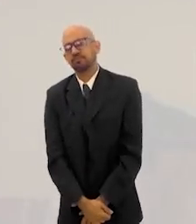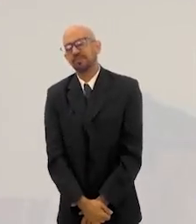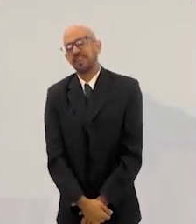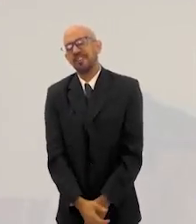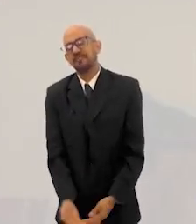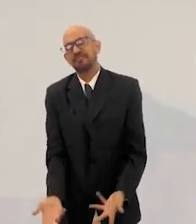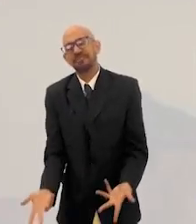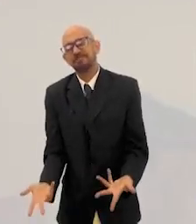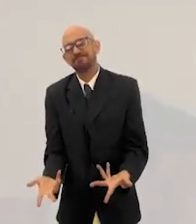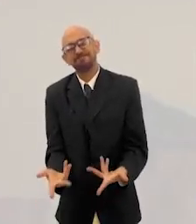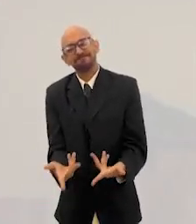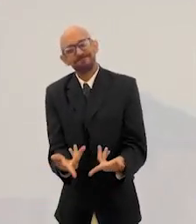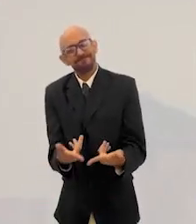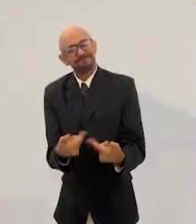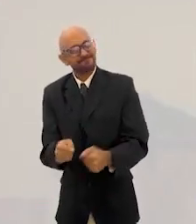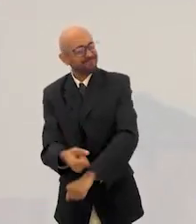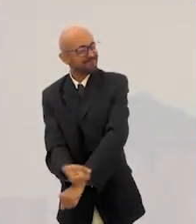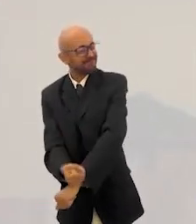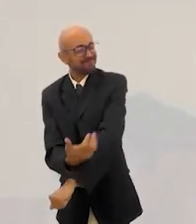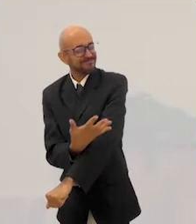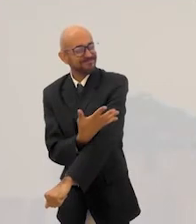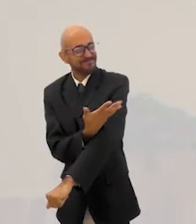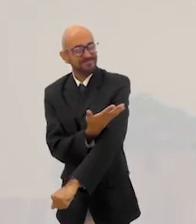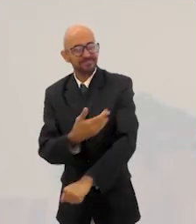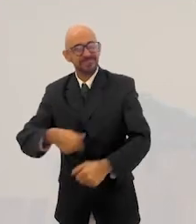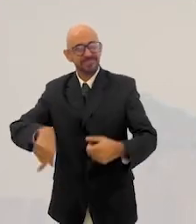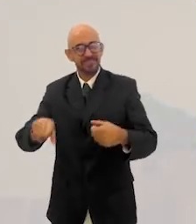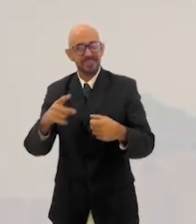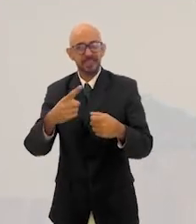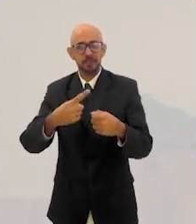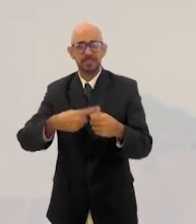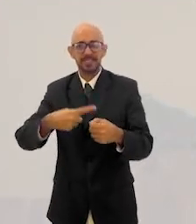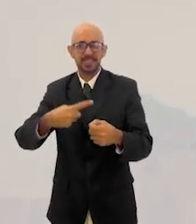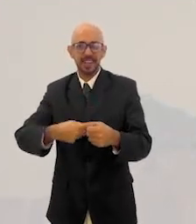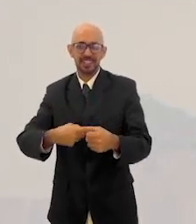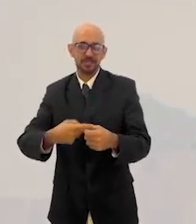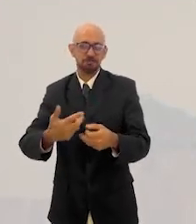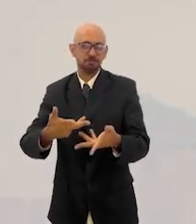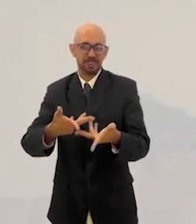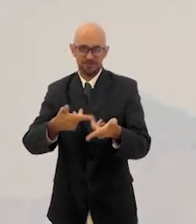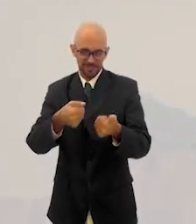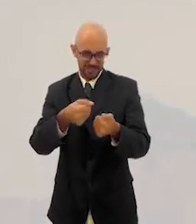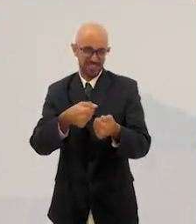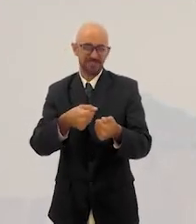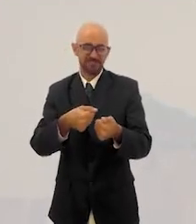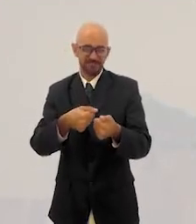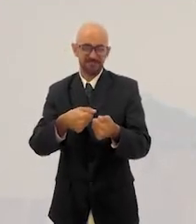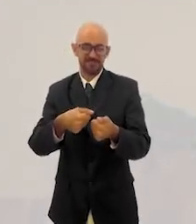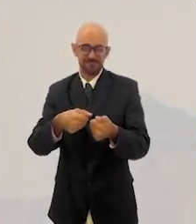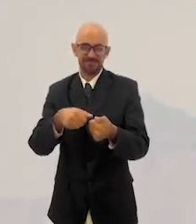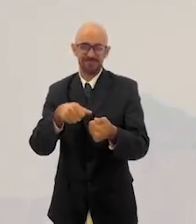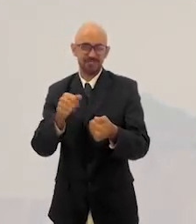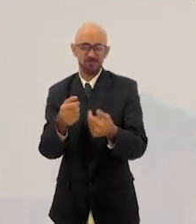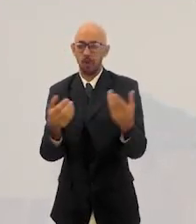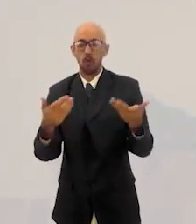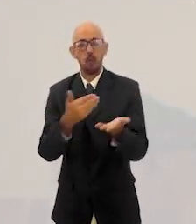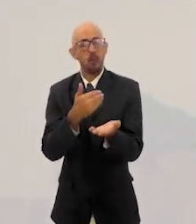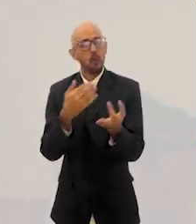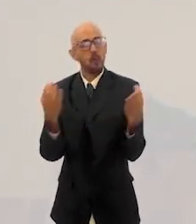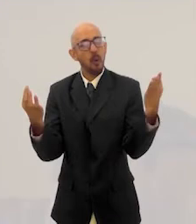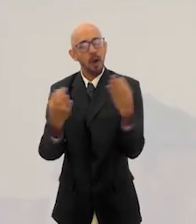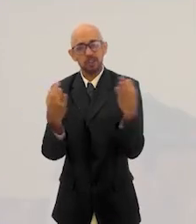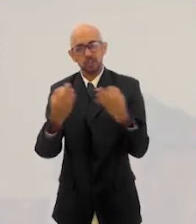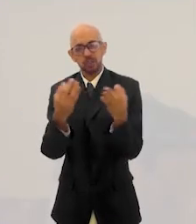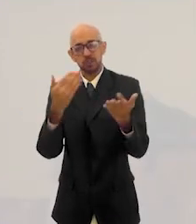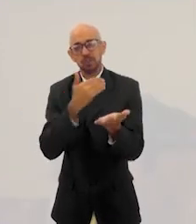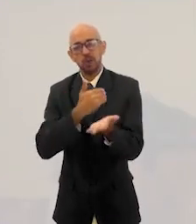foi muito romance, porque é uma cidade de Minas muito bonita, né? Então isso foi um ótimo começo para